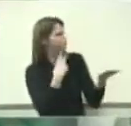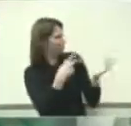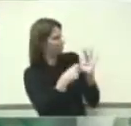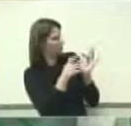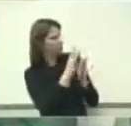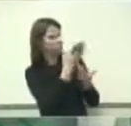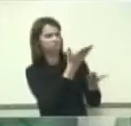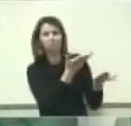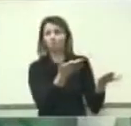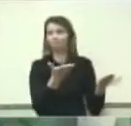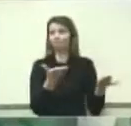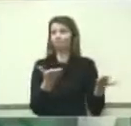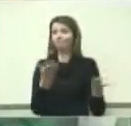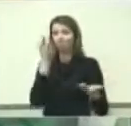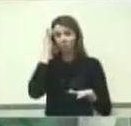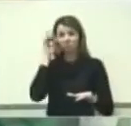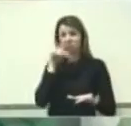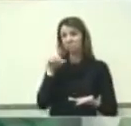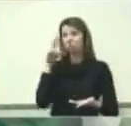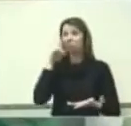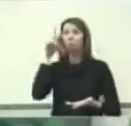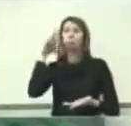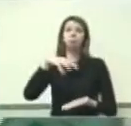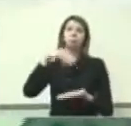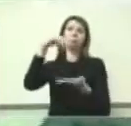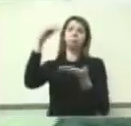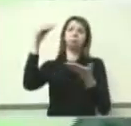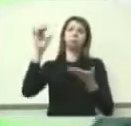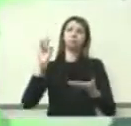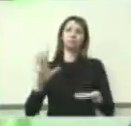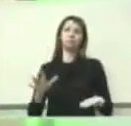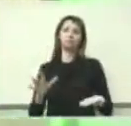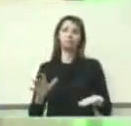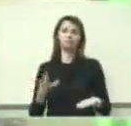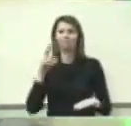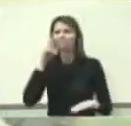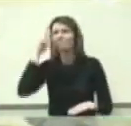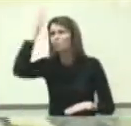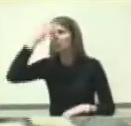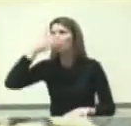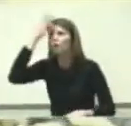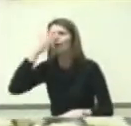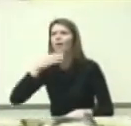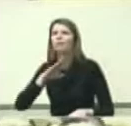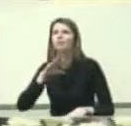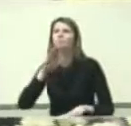Quem sabe você tá vendo sua fantasma na sua vida espiritual não enxerga mais Jesus